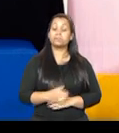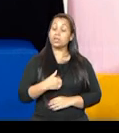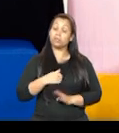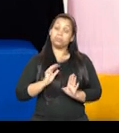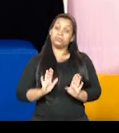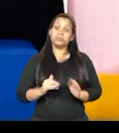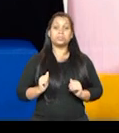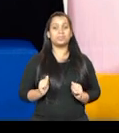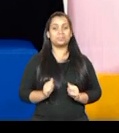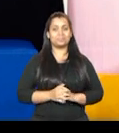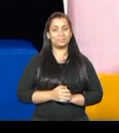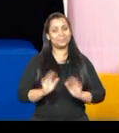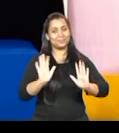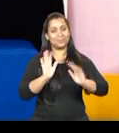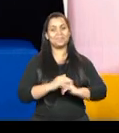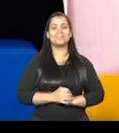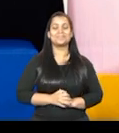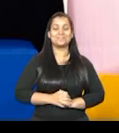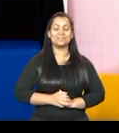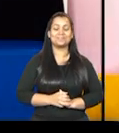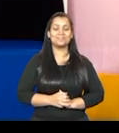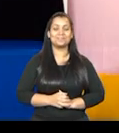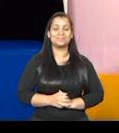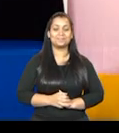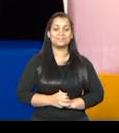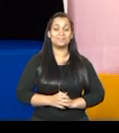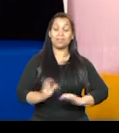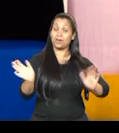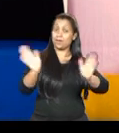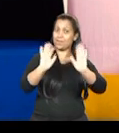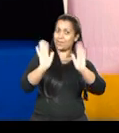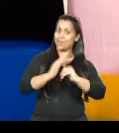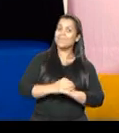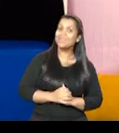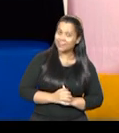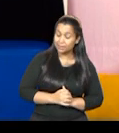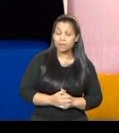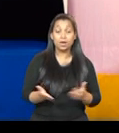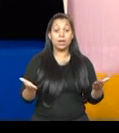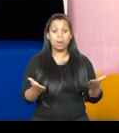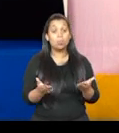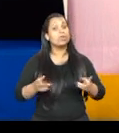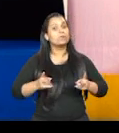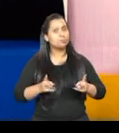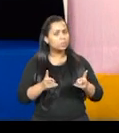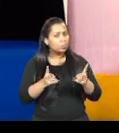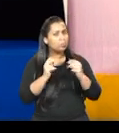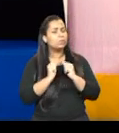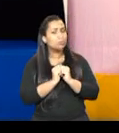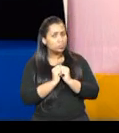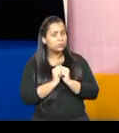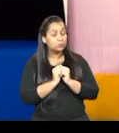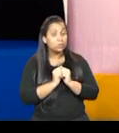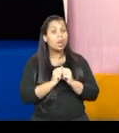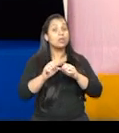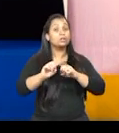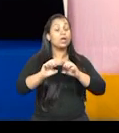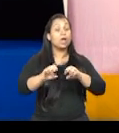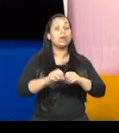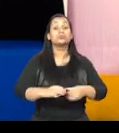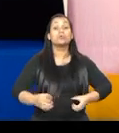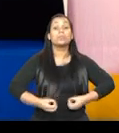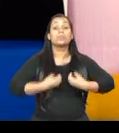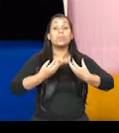aqui. Tchau. Olá, crianças! Agora vamos dar continuidade à aula sobre